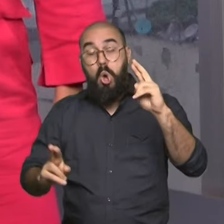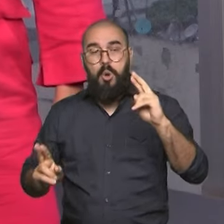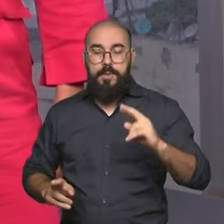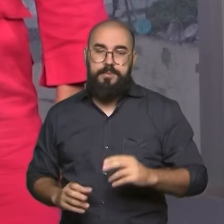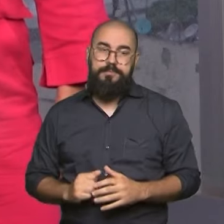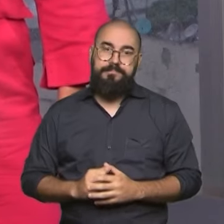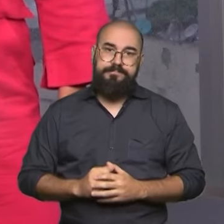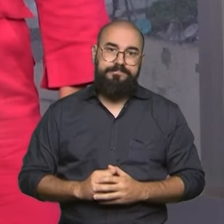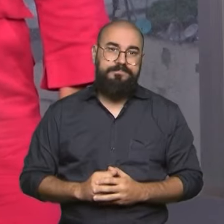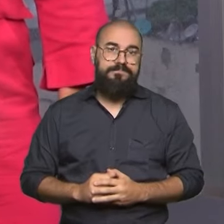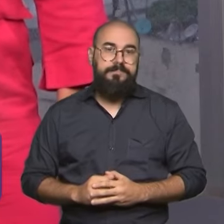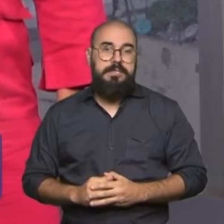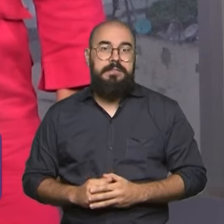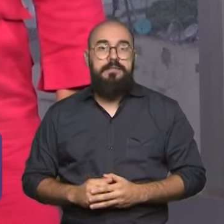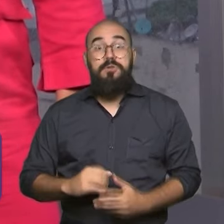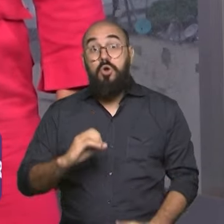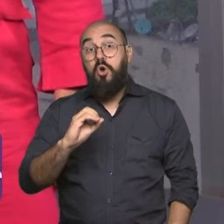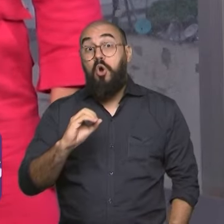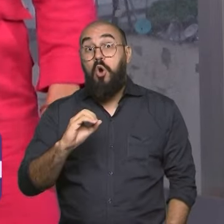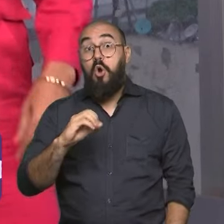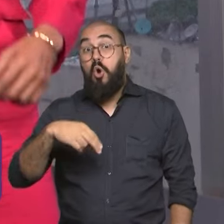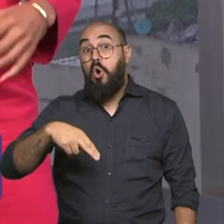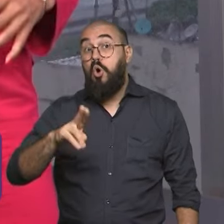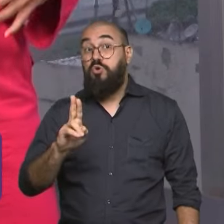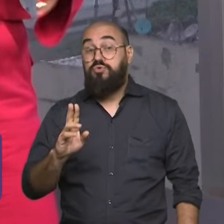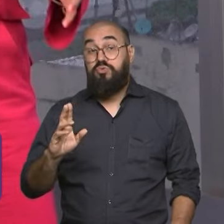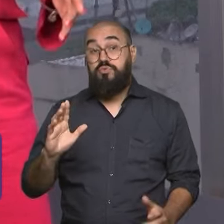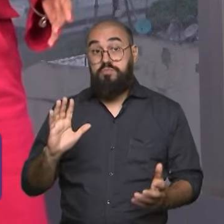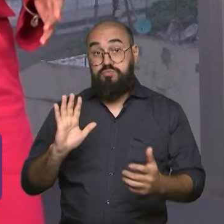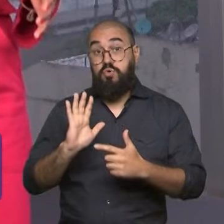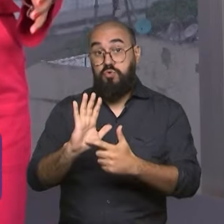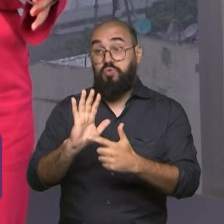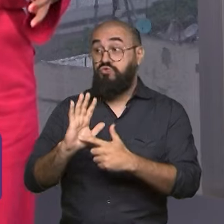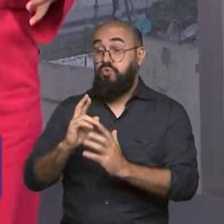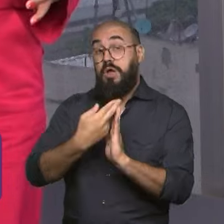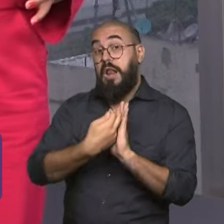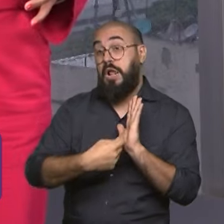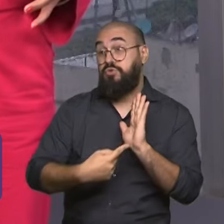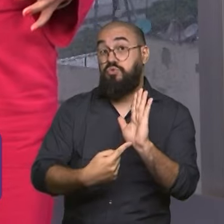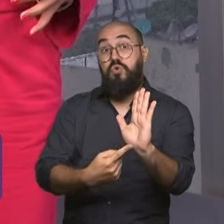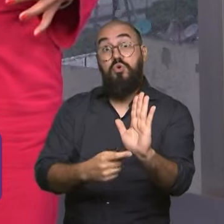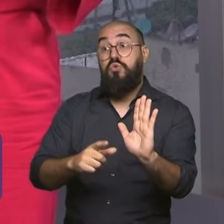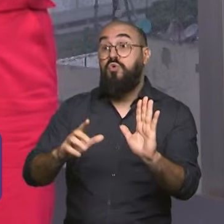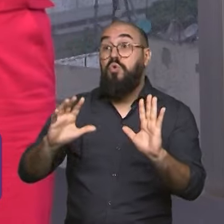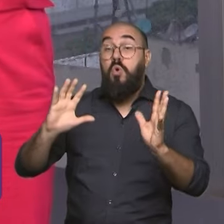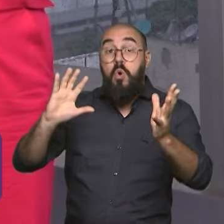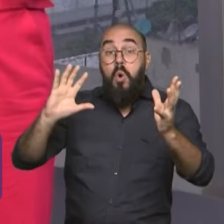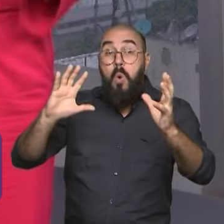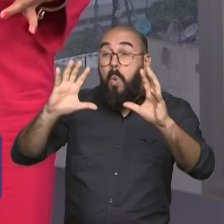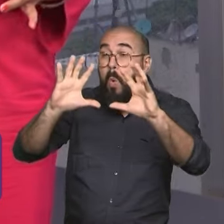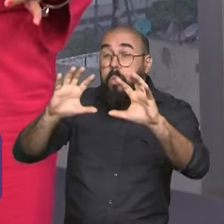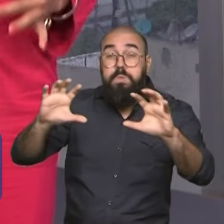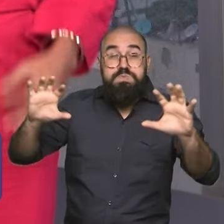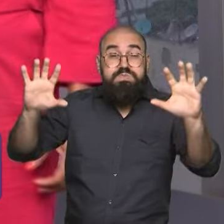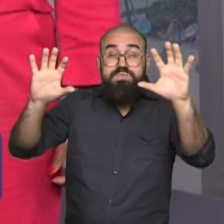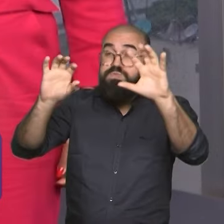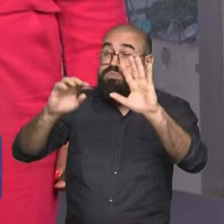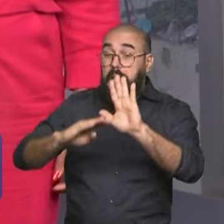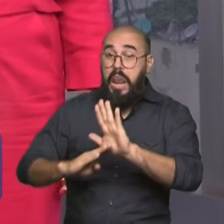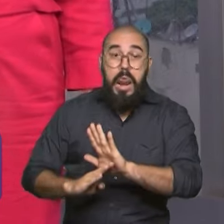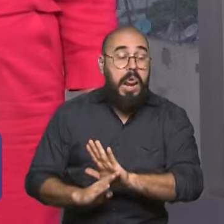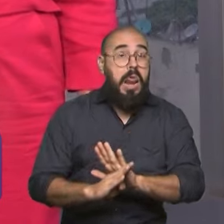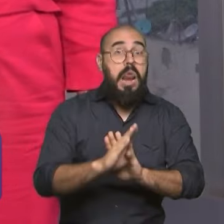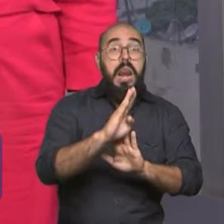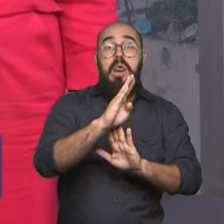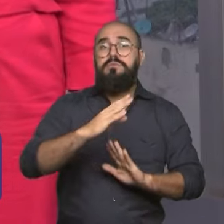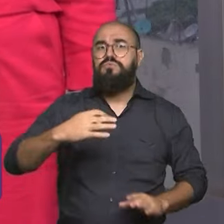o novo relatório da ONU mostrou que os gases de efeito estufa responsáveis pelo aquecimento global atingiram níveis recordes mais